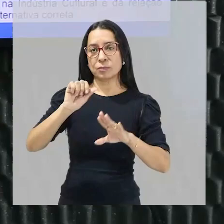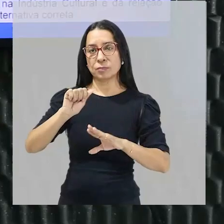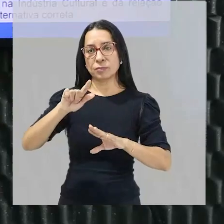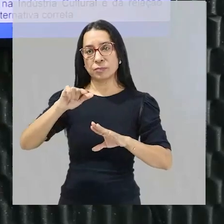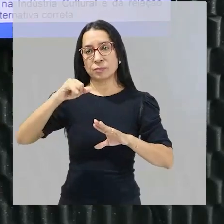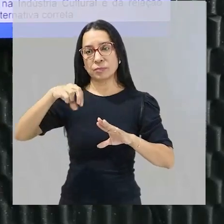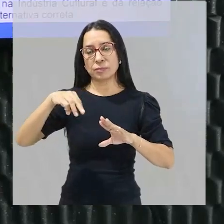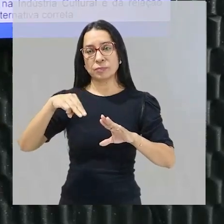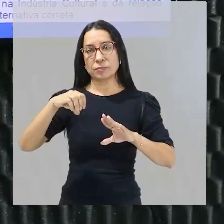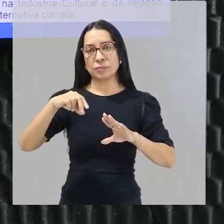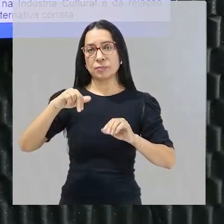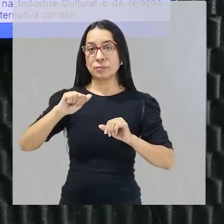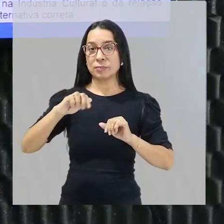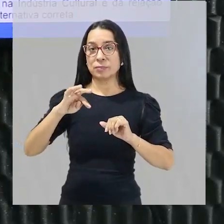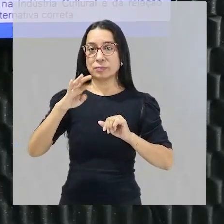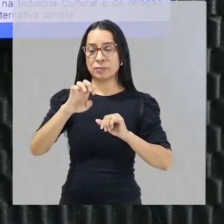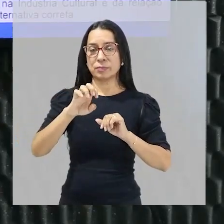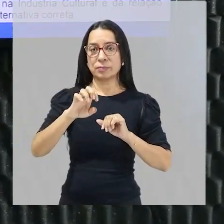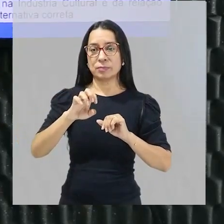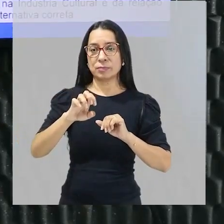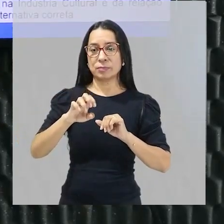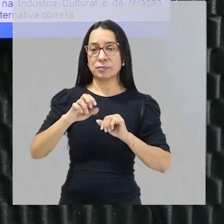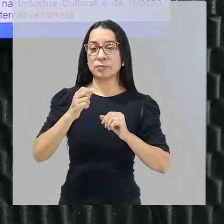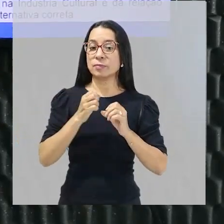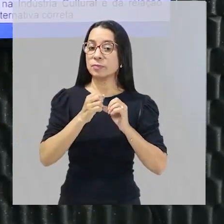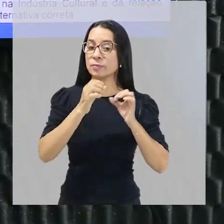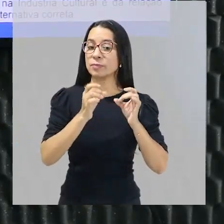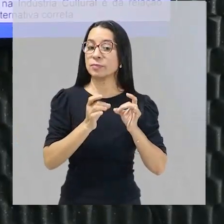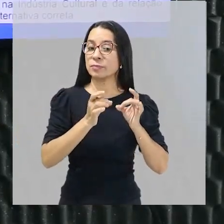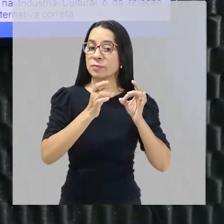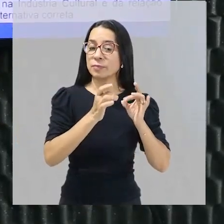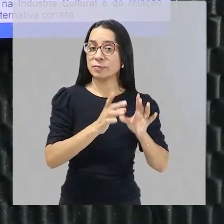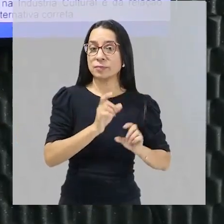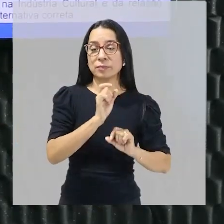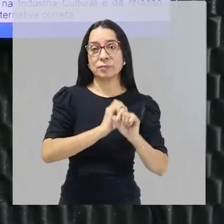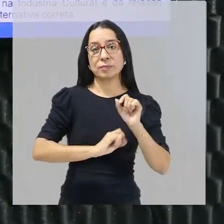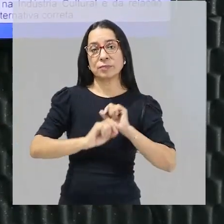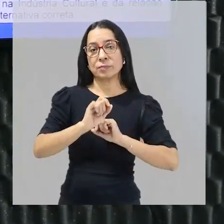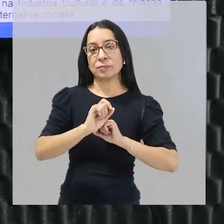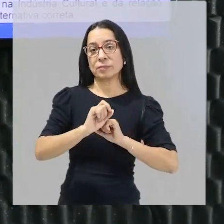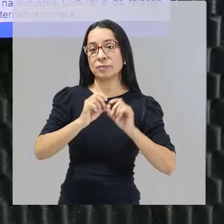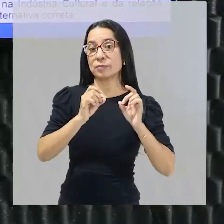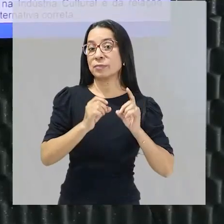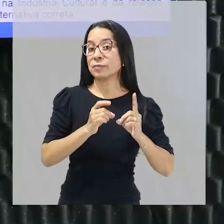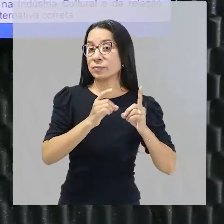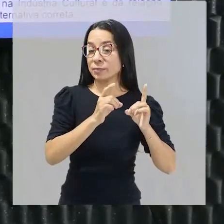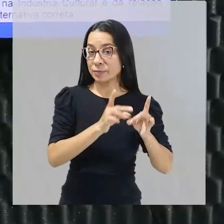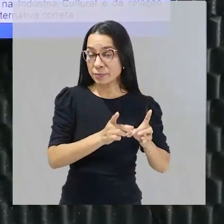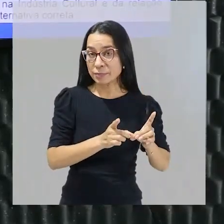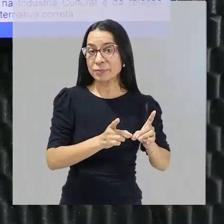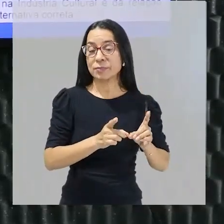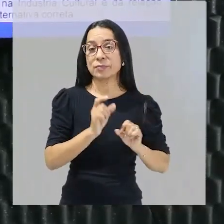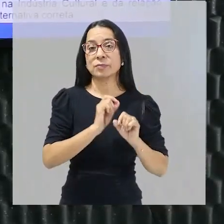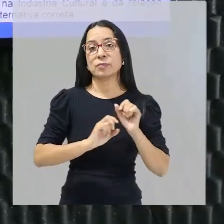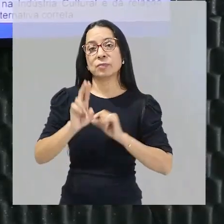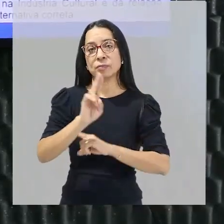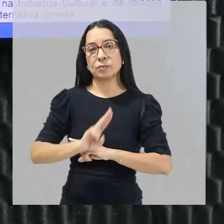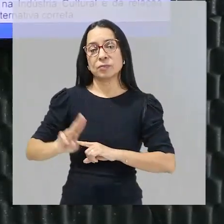está sendo vendida para um consumo e assim evitar a interpretação da realidade.